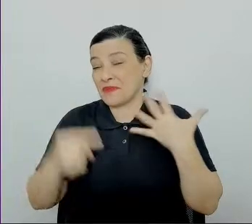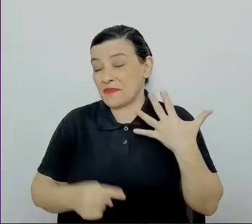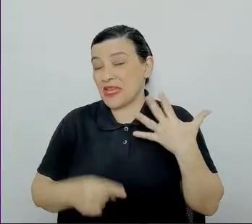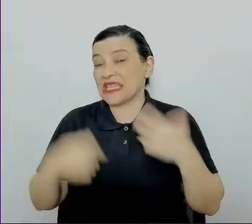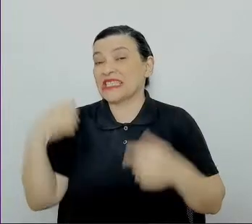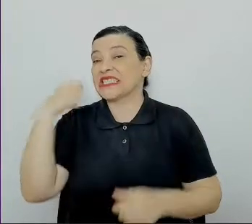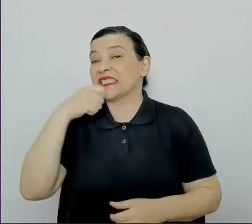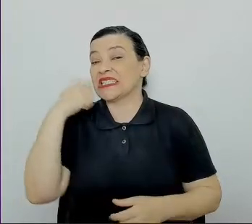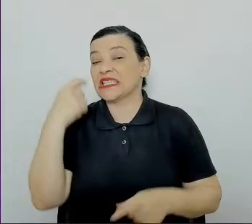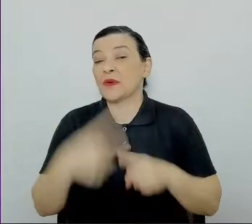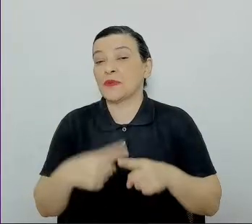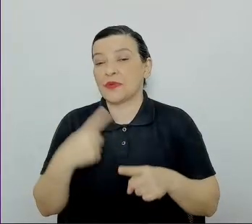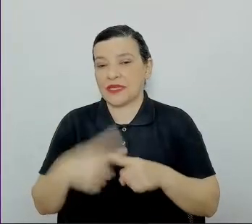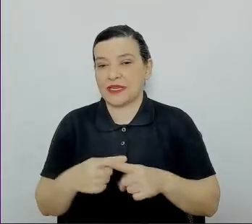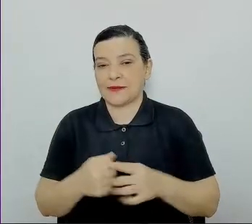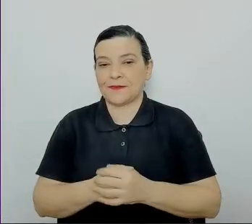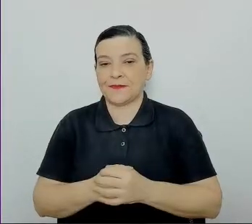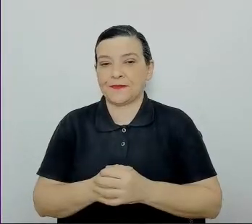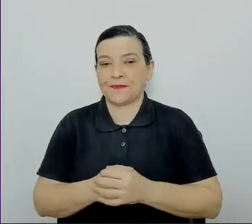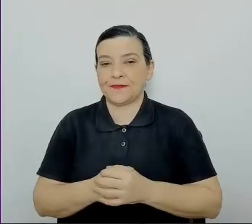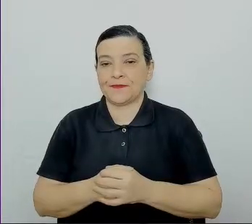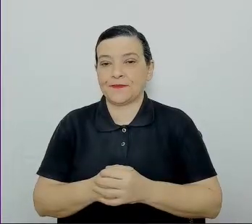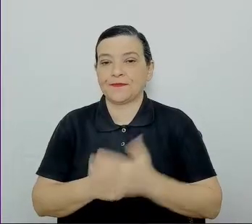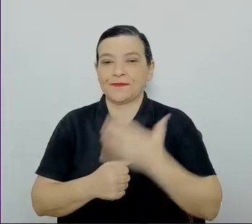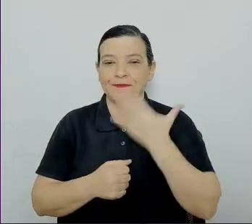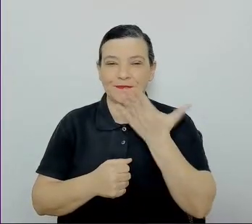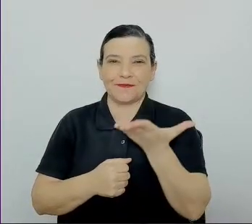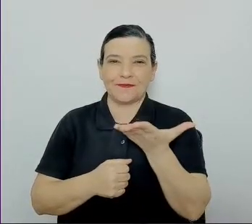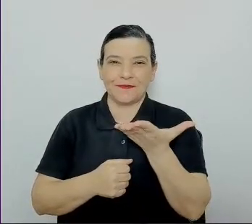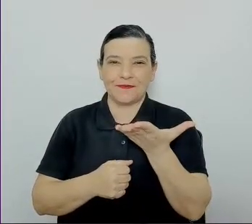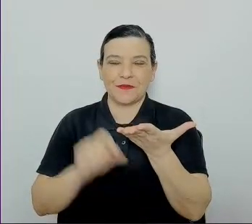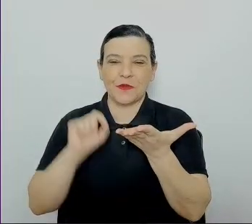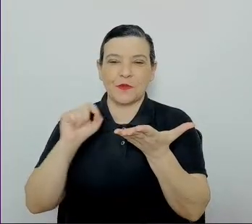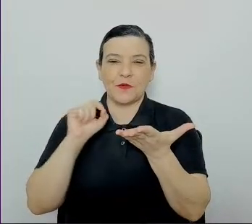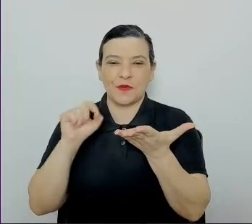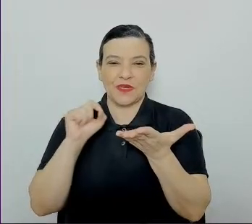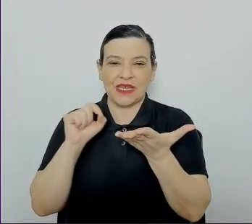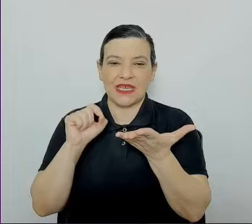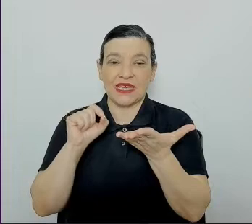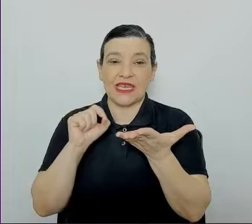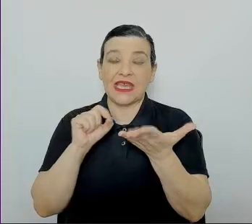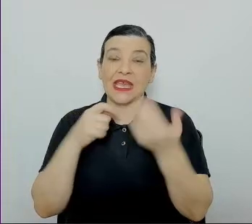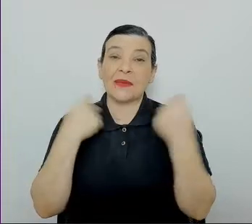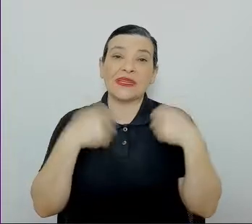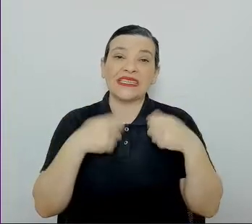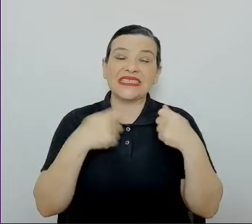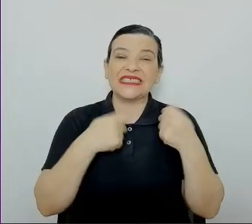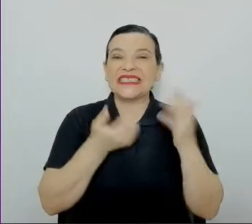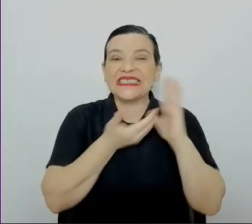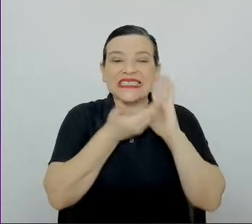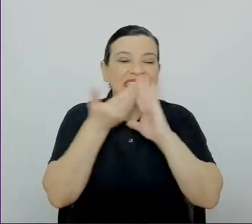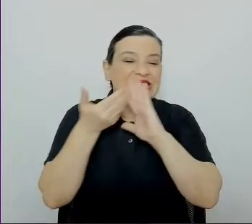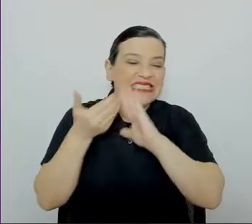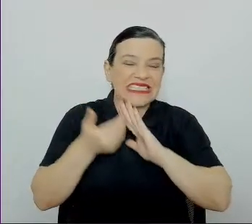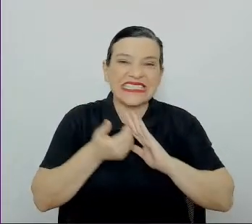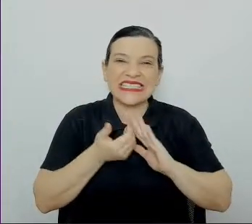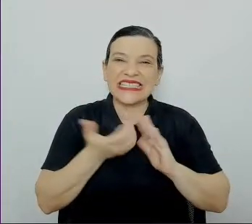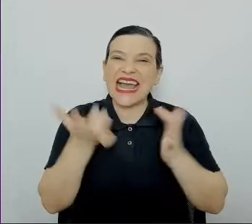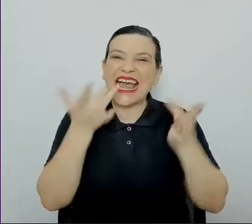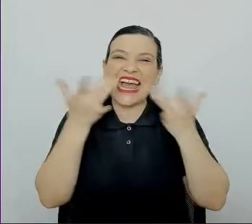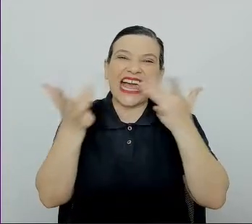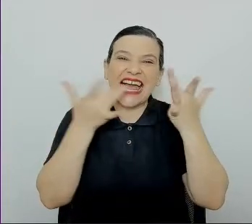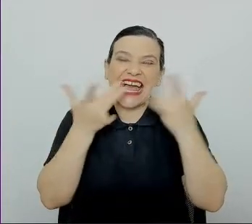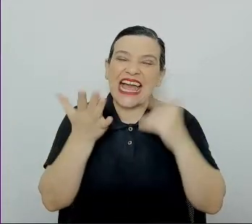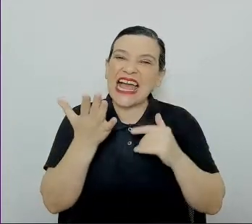dia. Um deles é o job funcional, o Job Speedrun funcional, que é eu quero remover partículas de comida da minha boca, enfim,